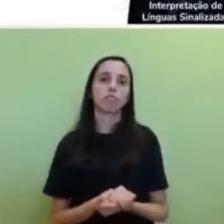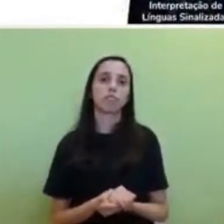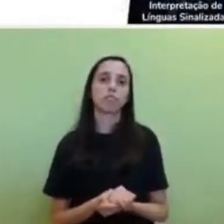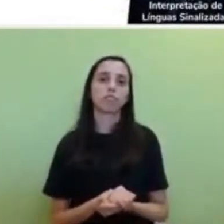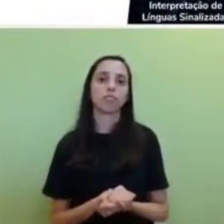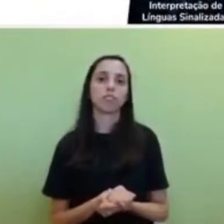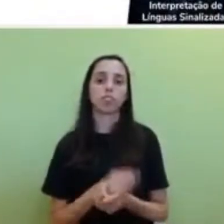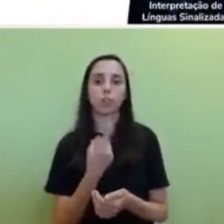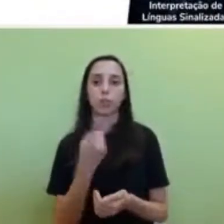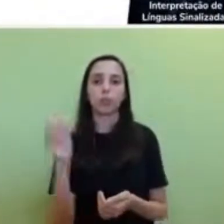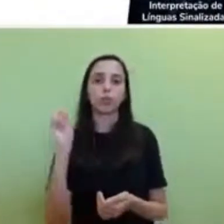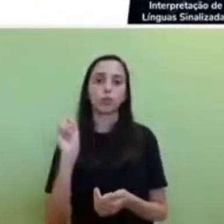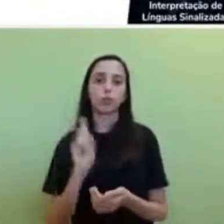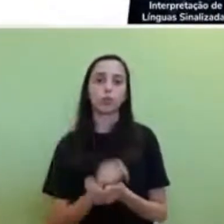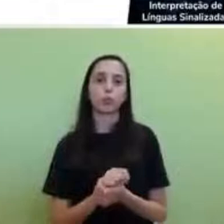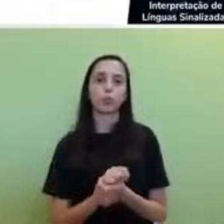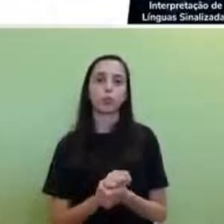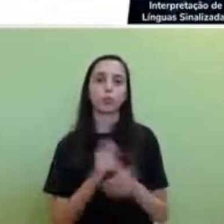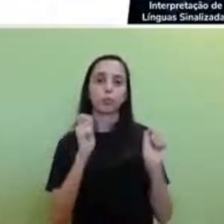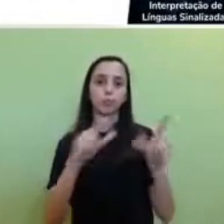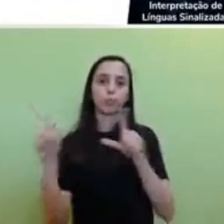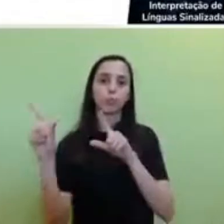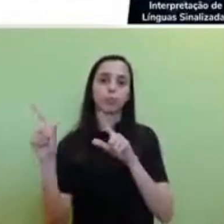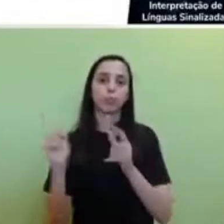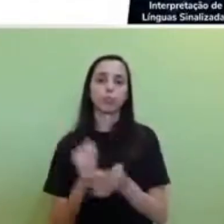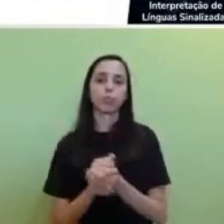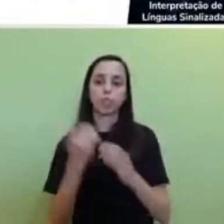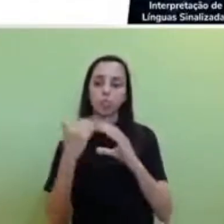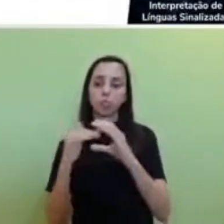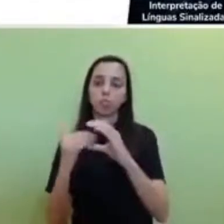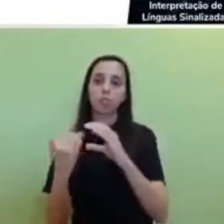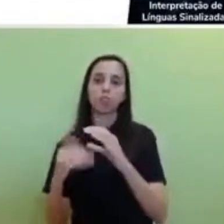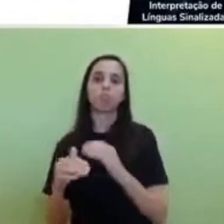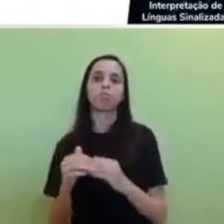pode passar para o último. Esse é o meu contato.